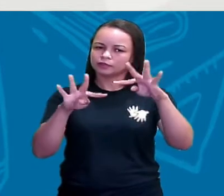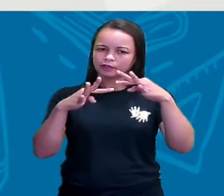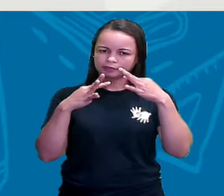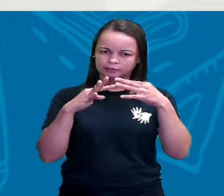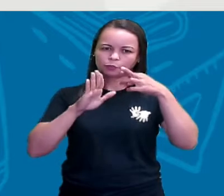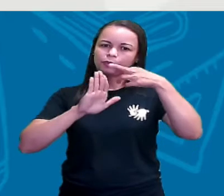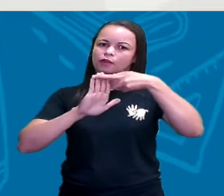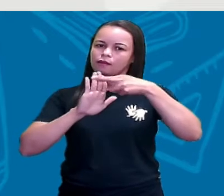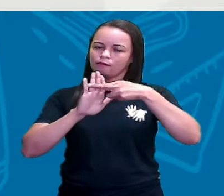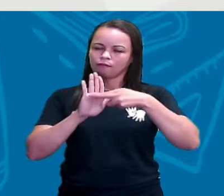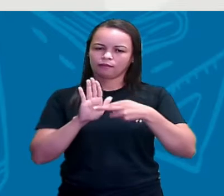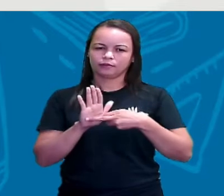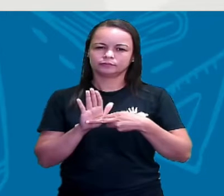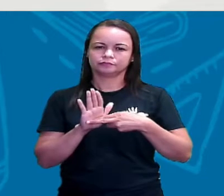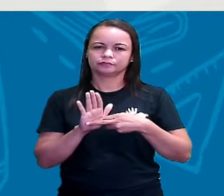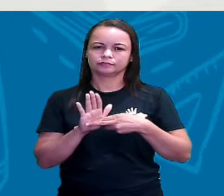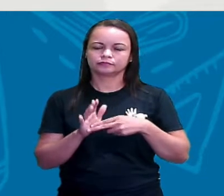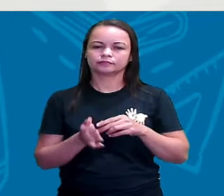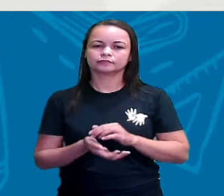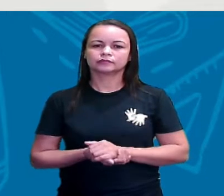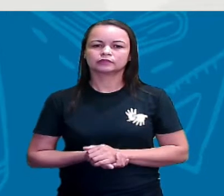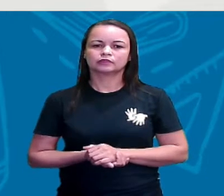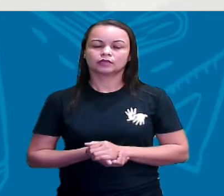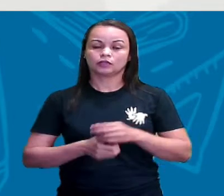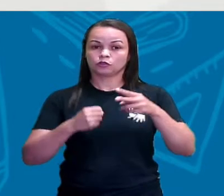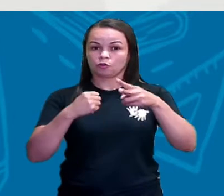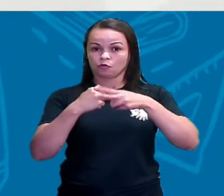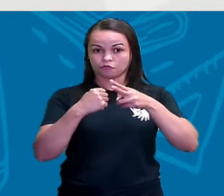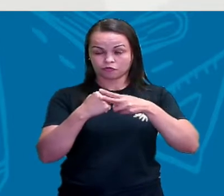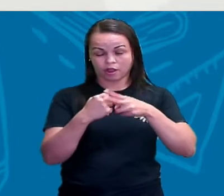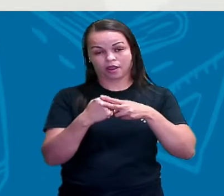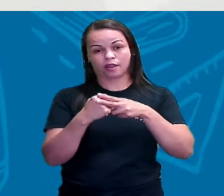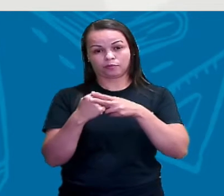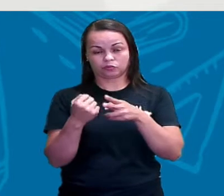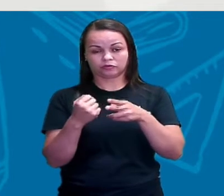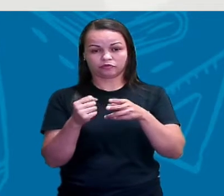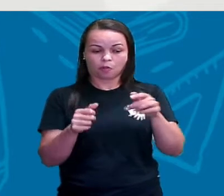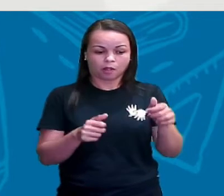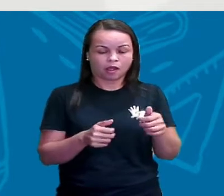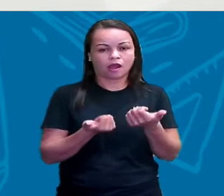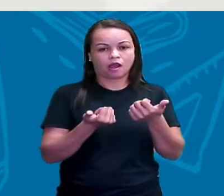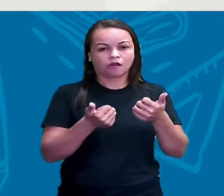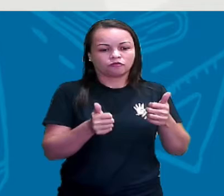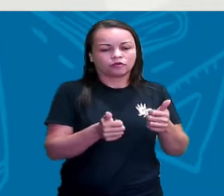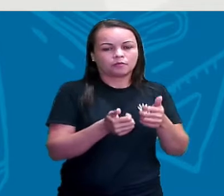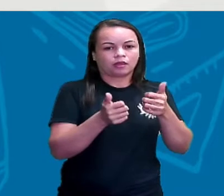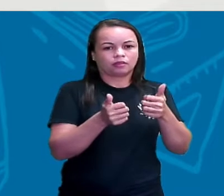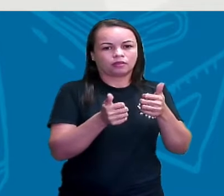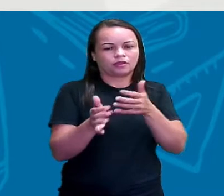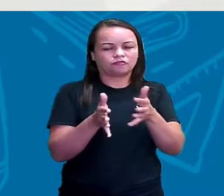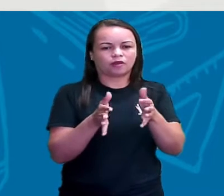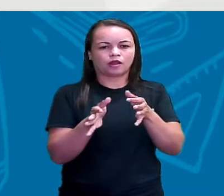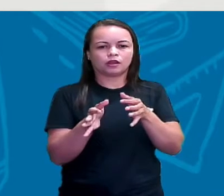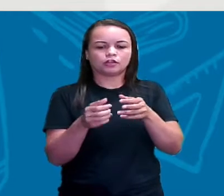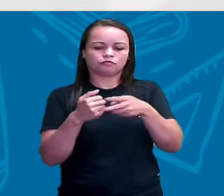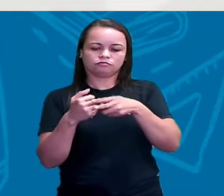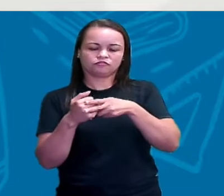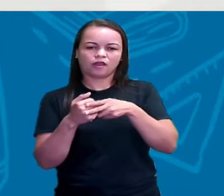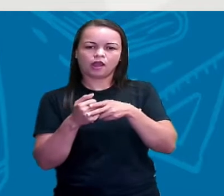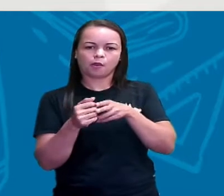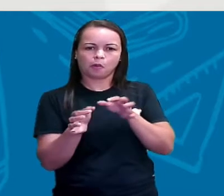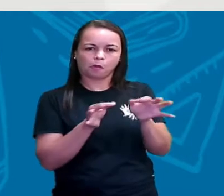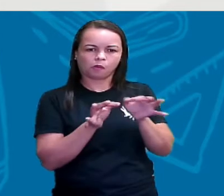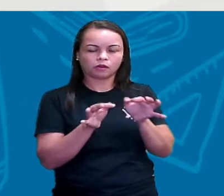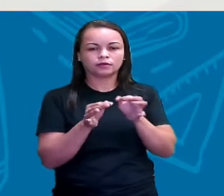nas regras. Chegando aqui com os verbos da forma afirmativa e os verbos regulares. Então, acompanha